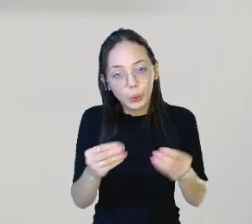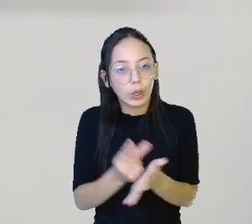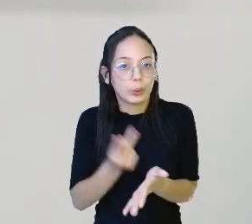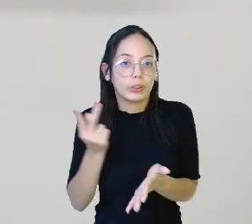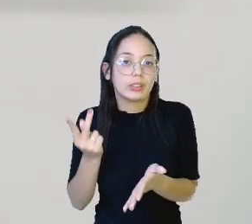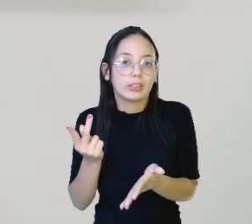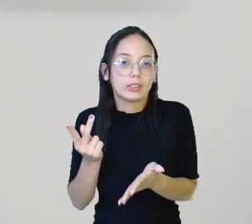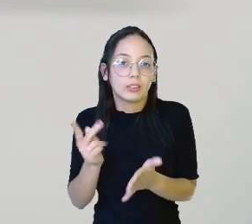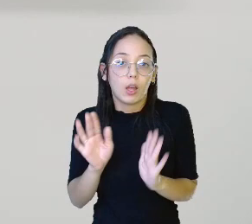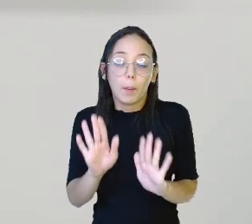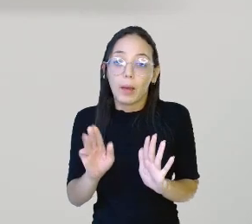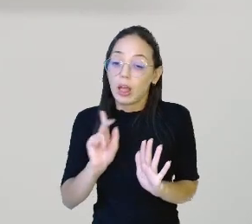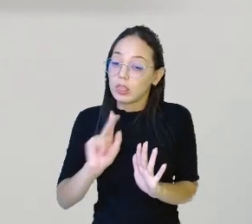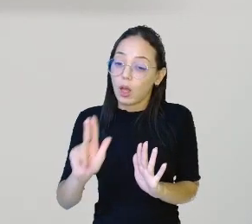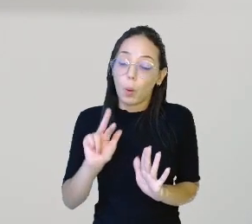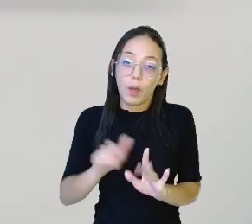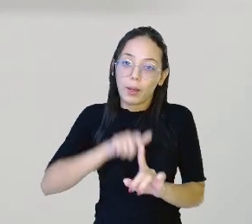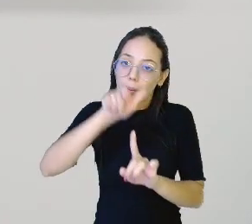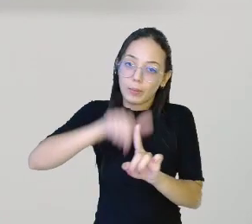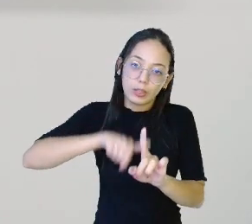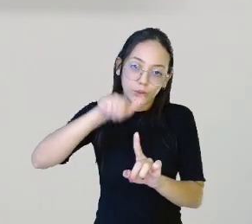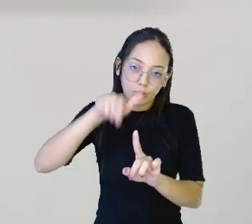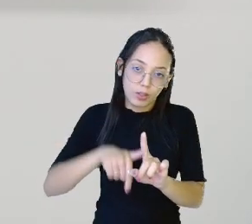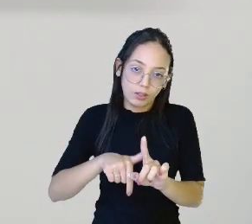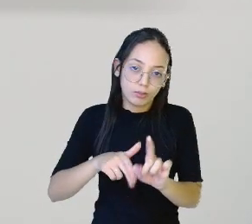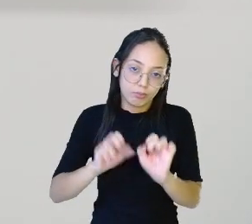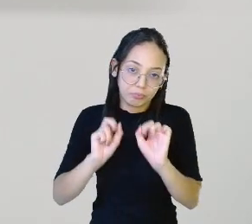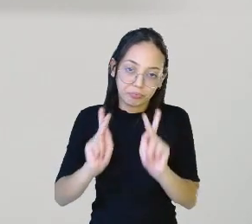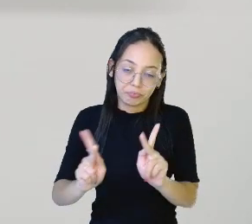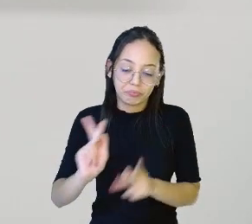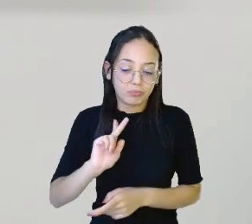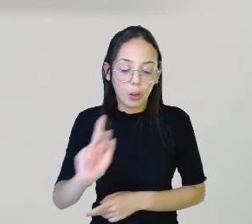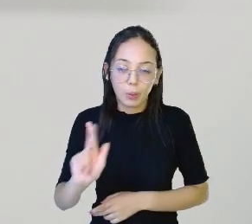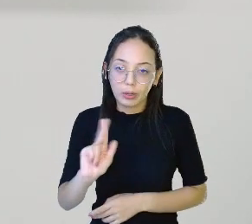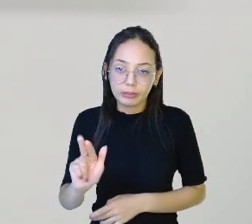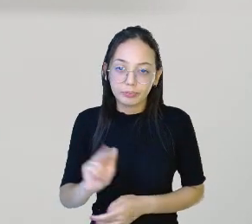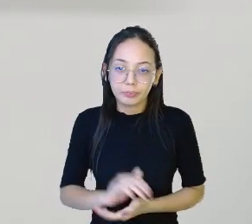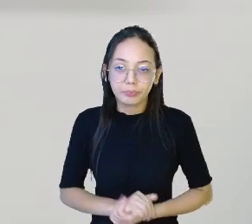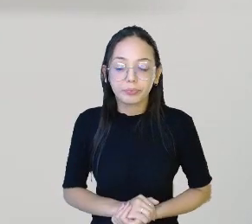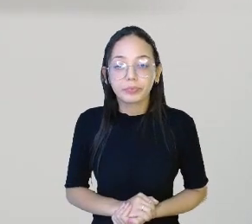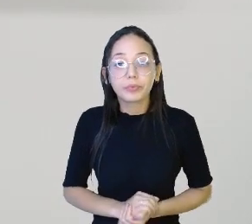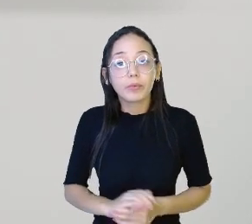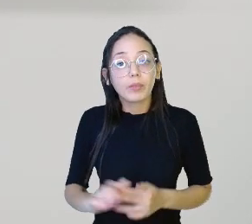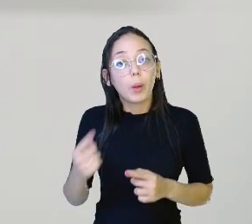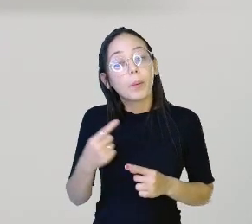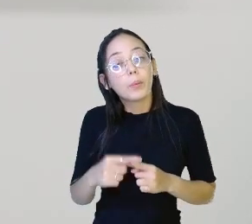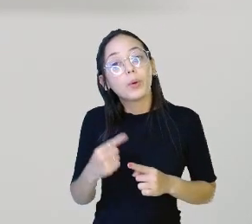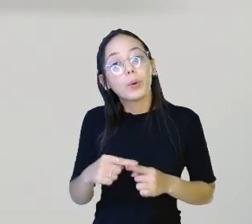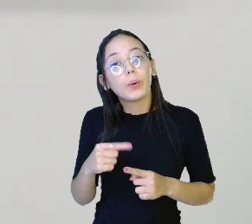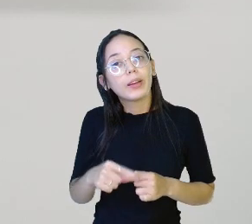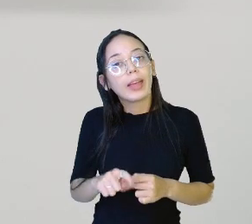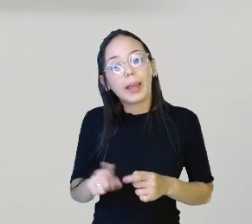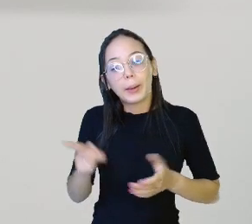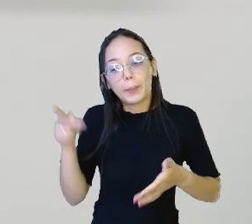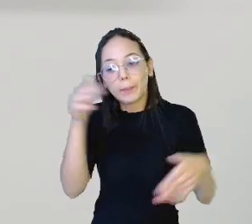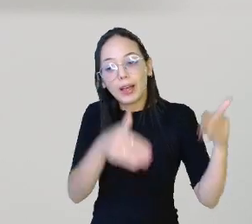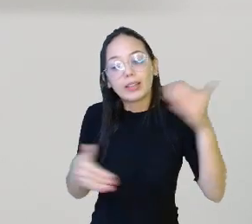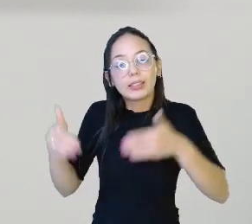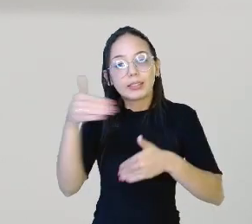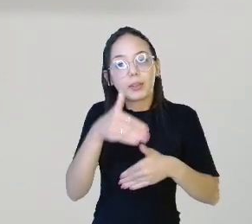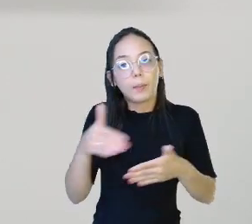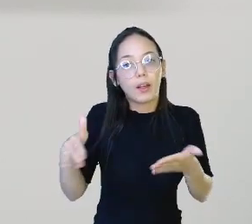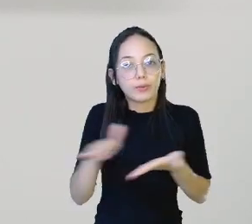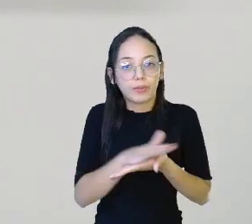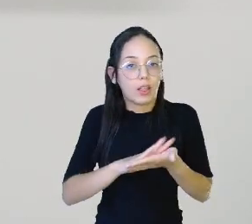ali. Só não podemos dizer que o narrador era um narrador personagem, porque ali ele não